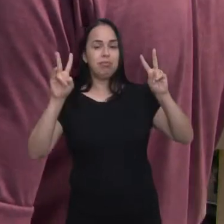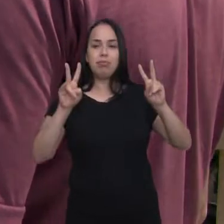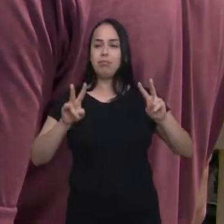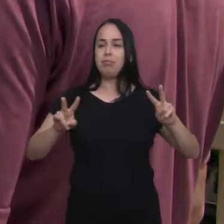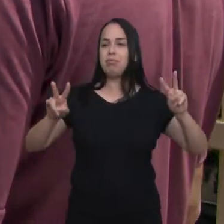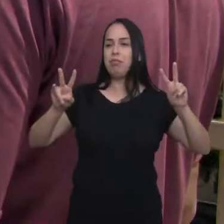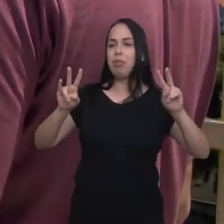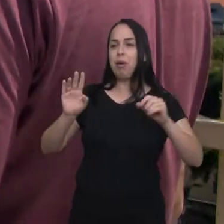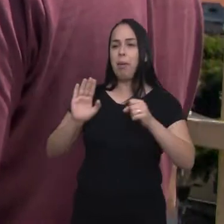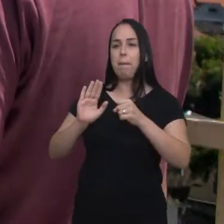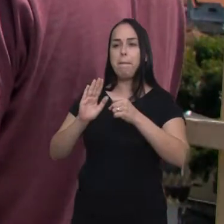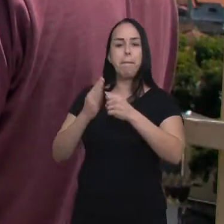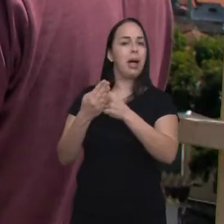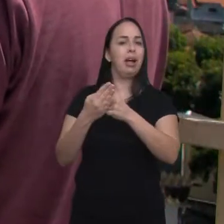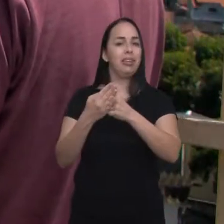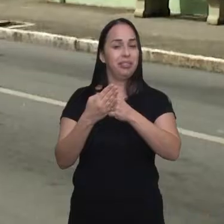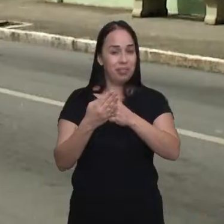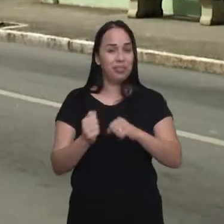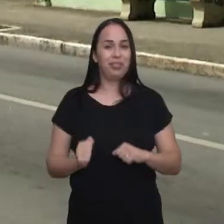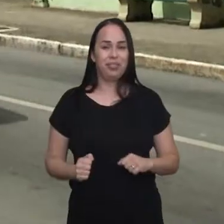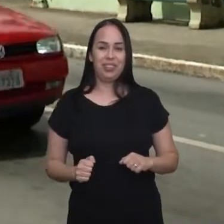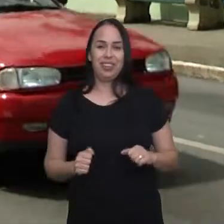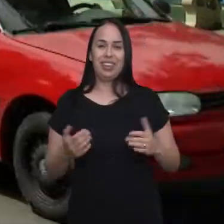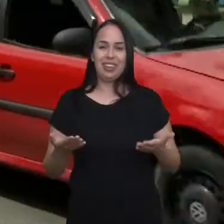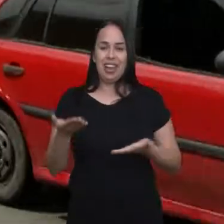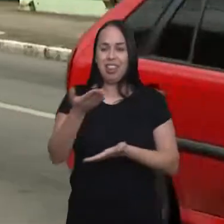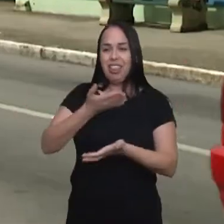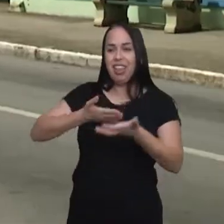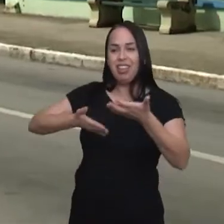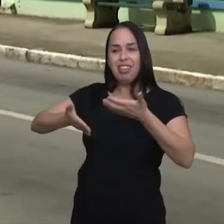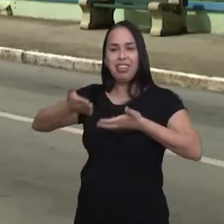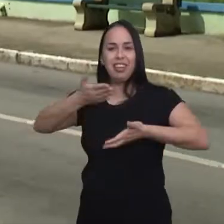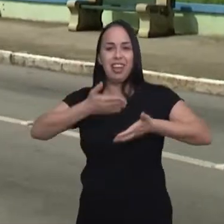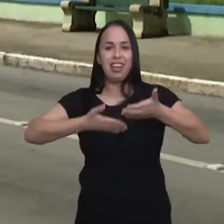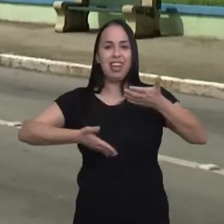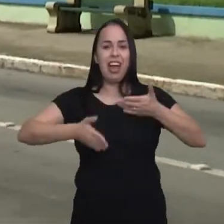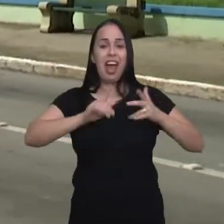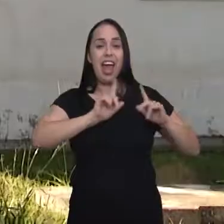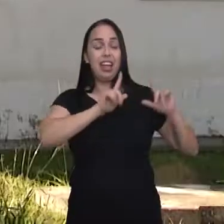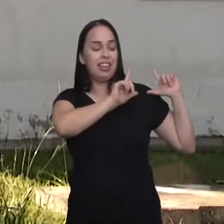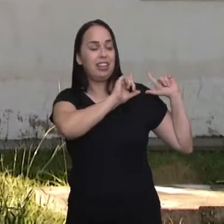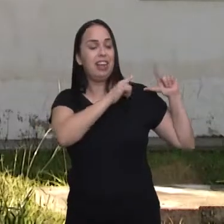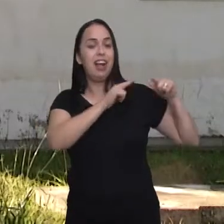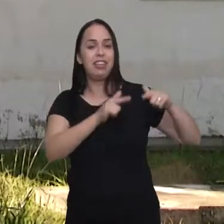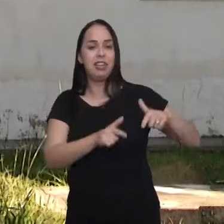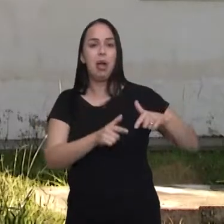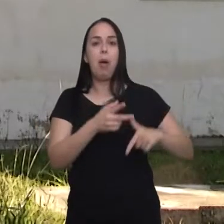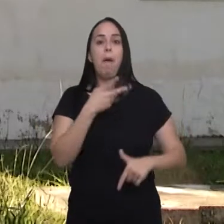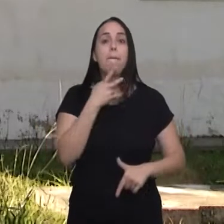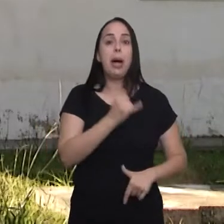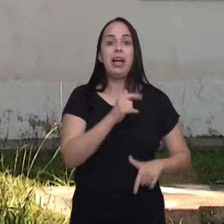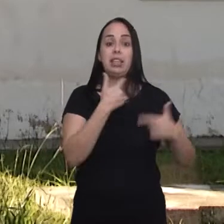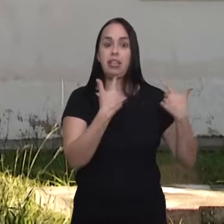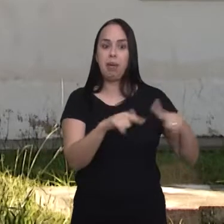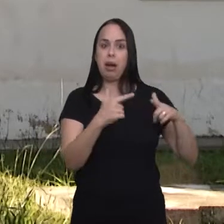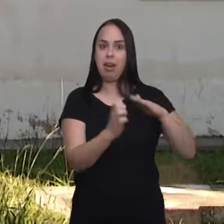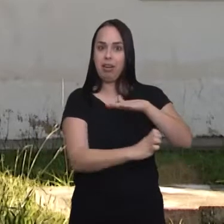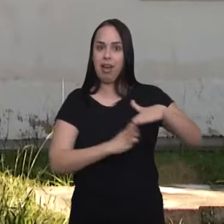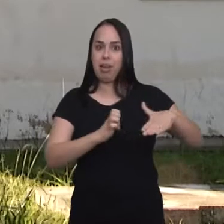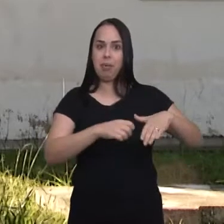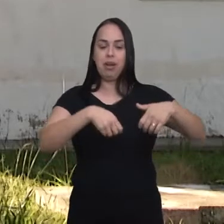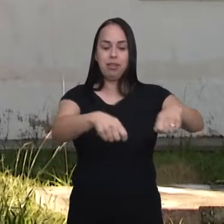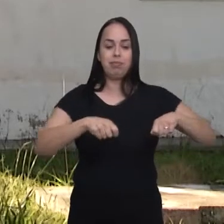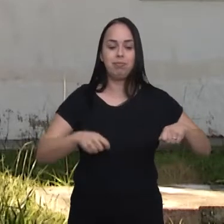bairro, onde nasceu e cresceu. A relação com Santana vem de família, já que o pai trabalhou 32 anos na